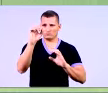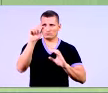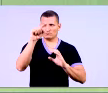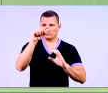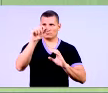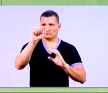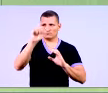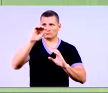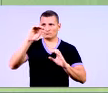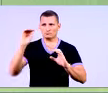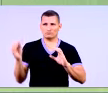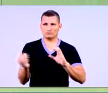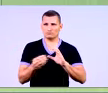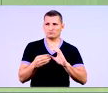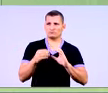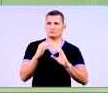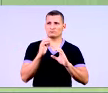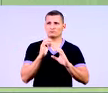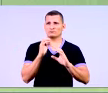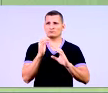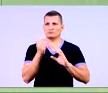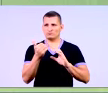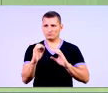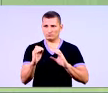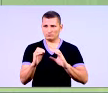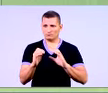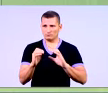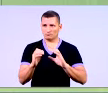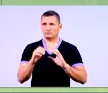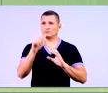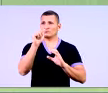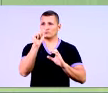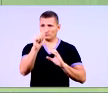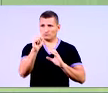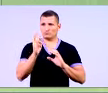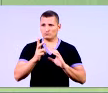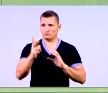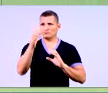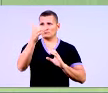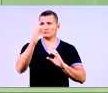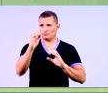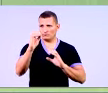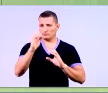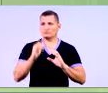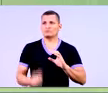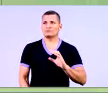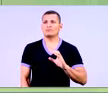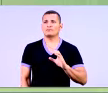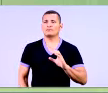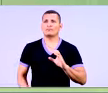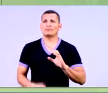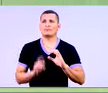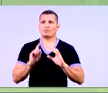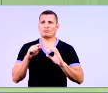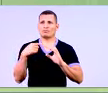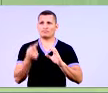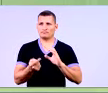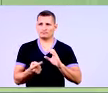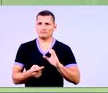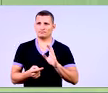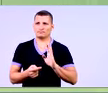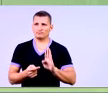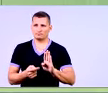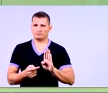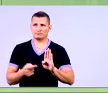oa não deixou de valer 10 está o a continua valendo 10 já depois o bebê